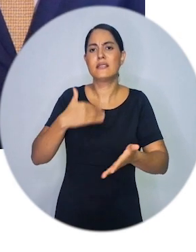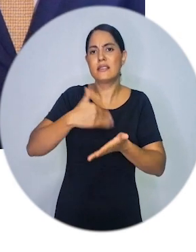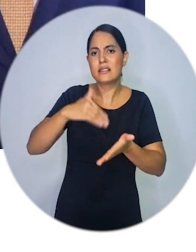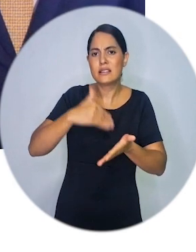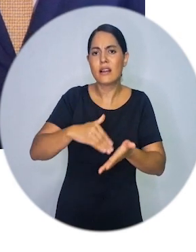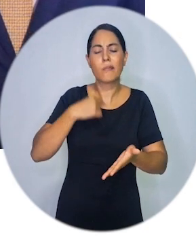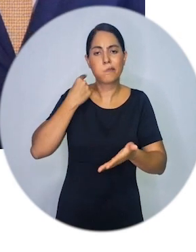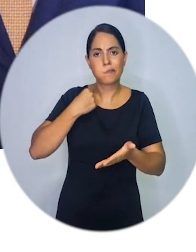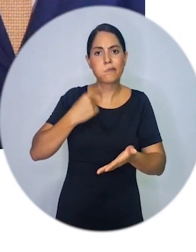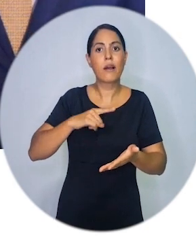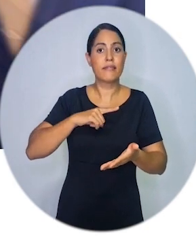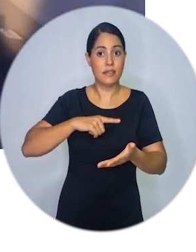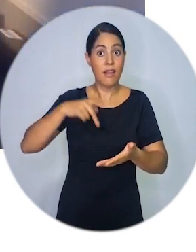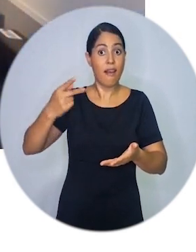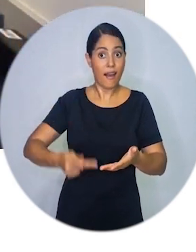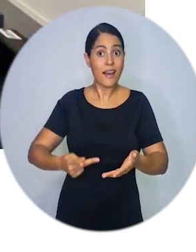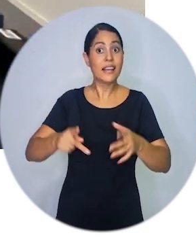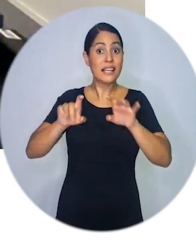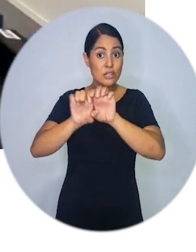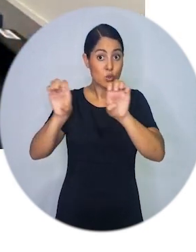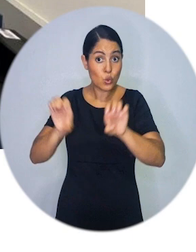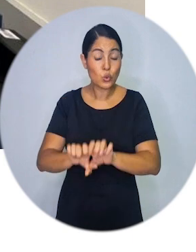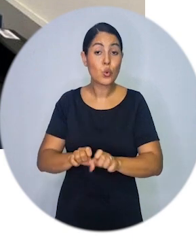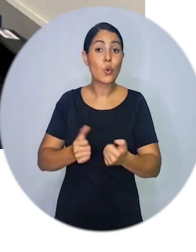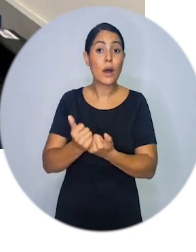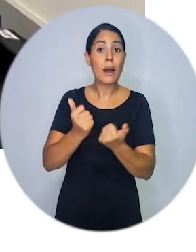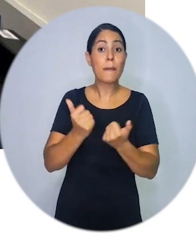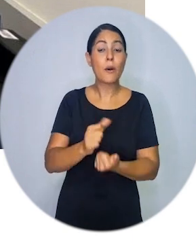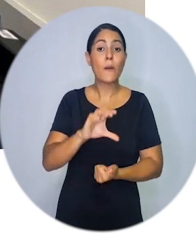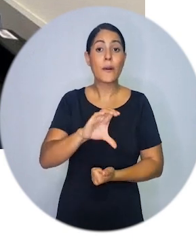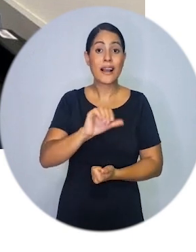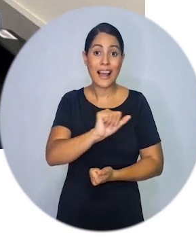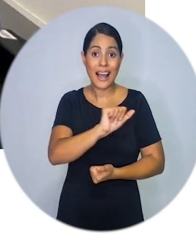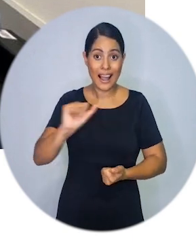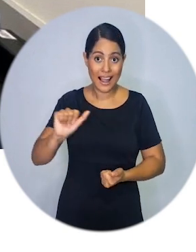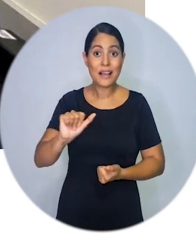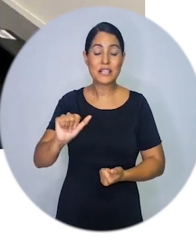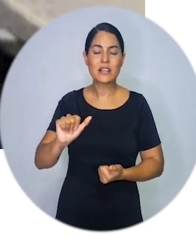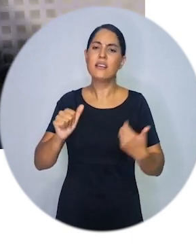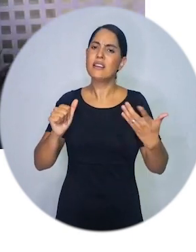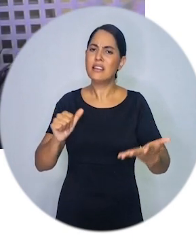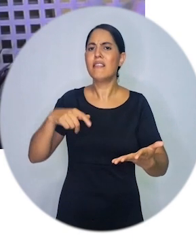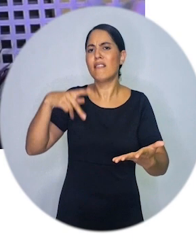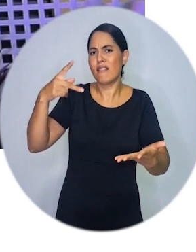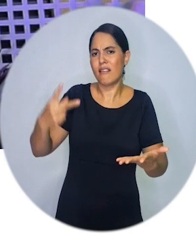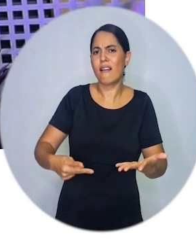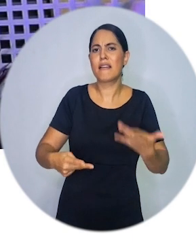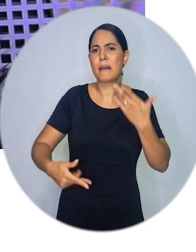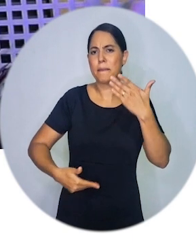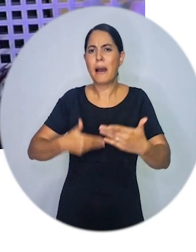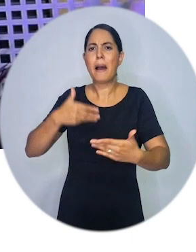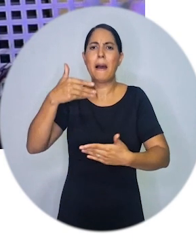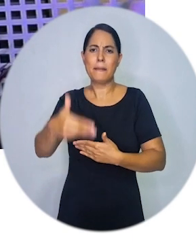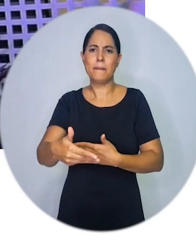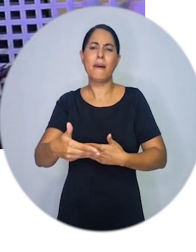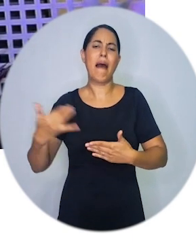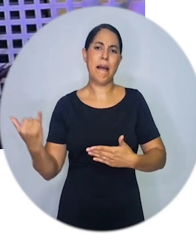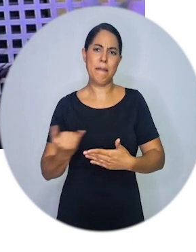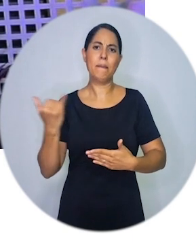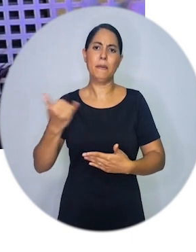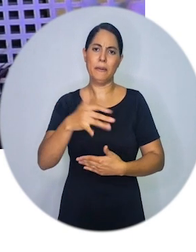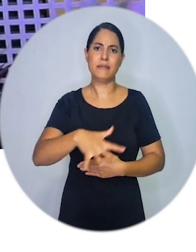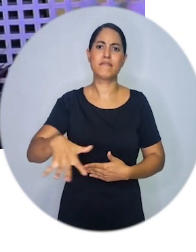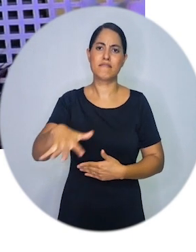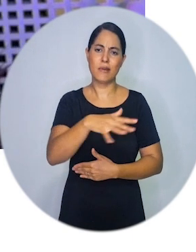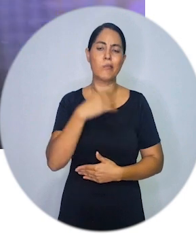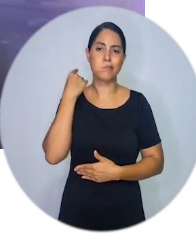que precisam de um coworking para trabalhar, toda uma estrutura de apoio dos serviços da Caixa de Assistência, e é um grande passo